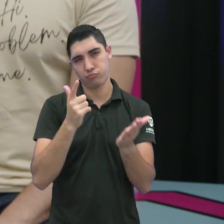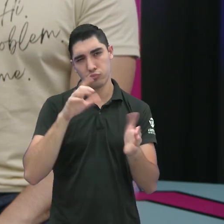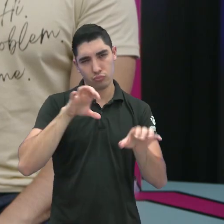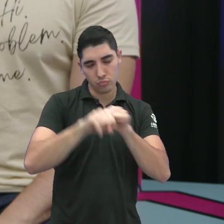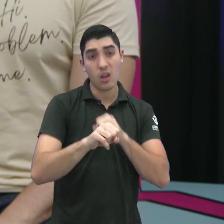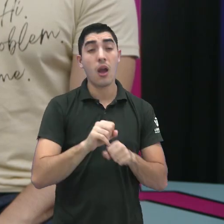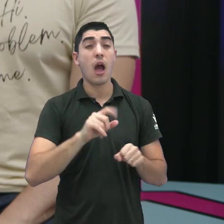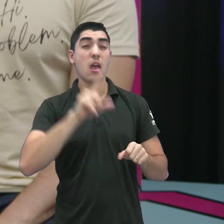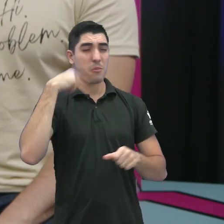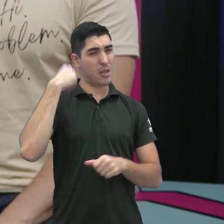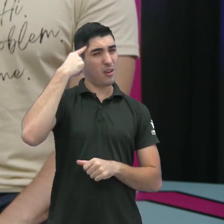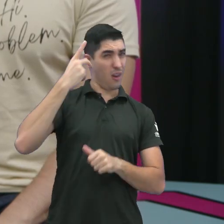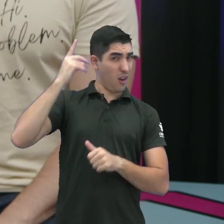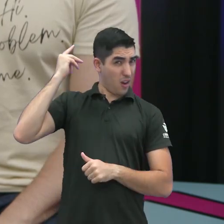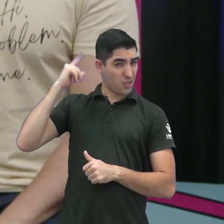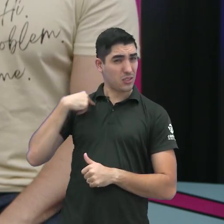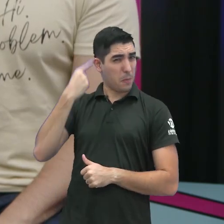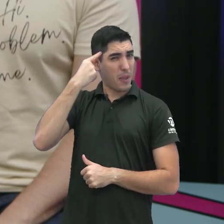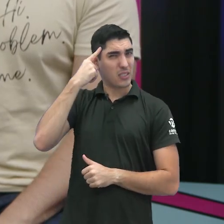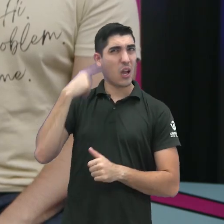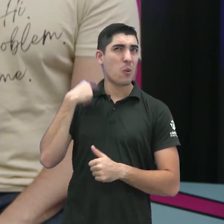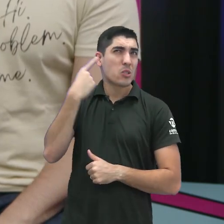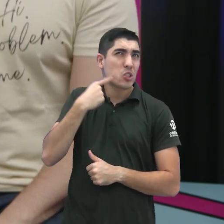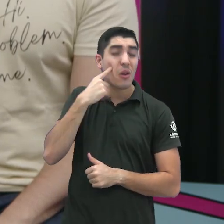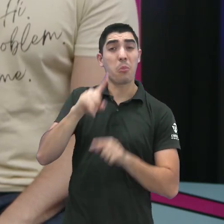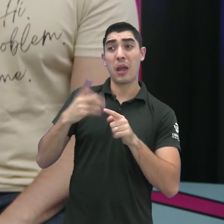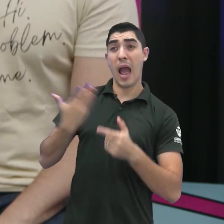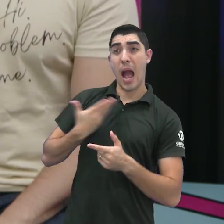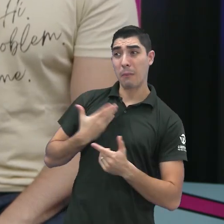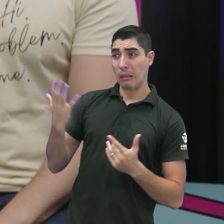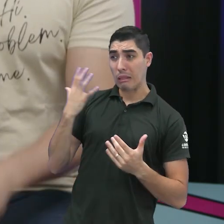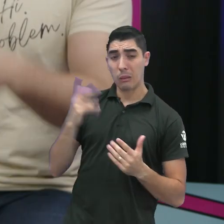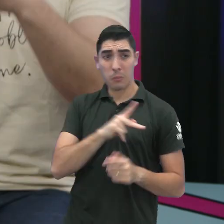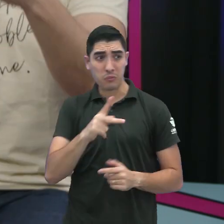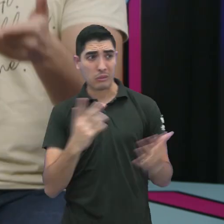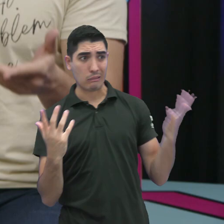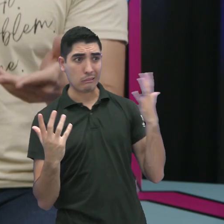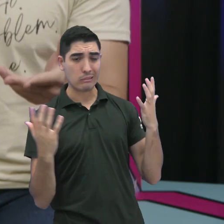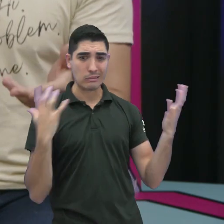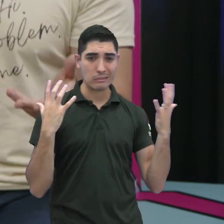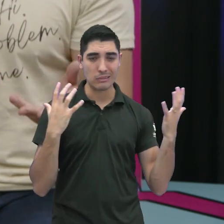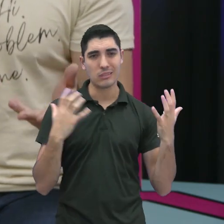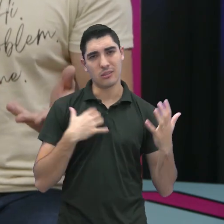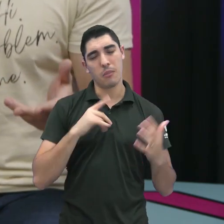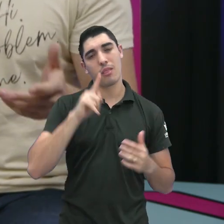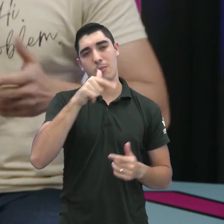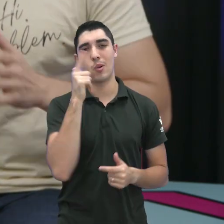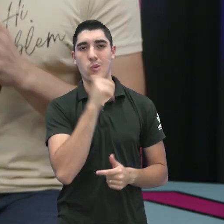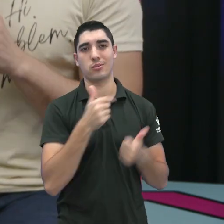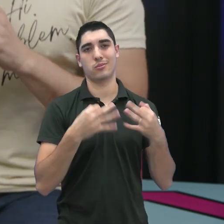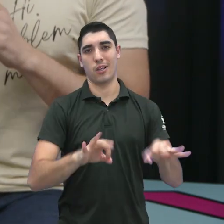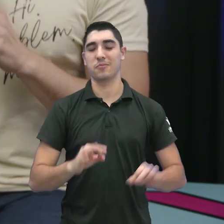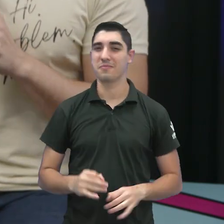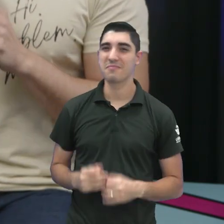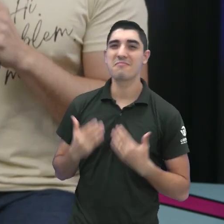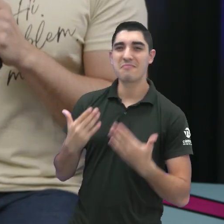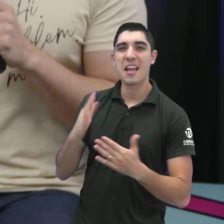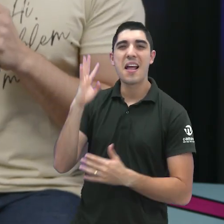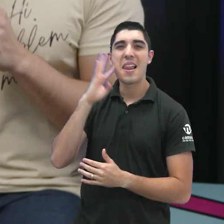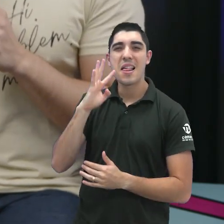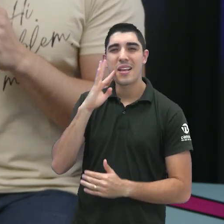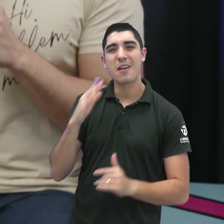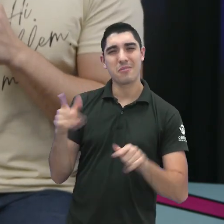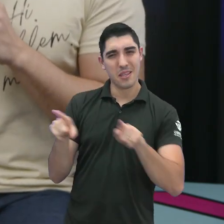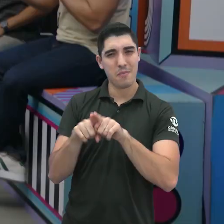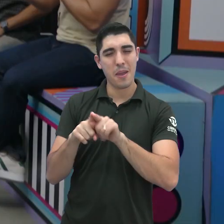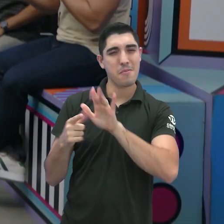pressão de amigos, de professores Sim, também. sim. Mas faz parte do processo. Mas o legal foi que ele mostrou ali alguns entrevistados, né? Trazer esse papo aqui